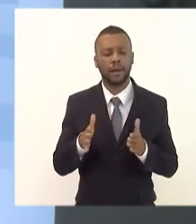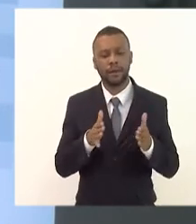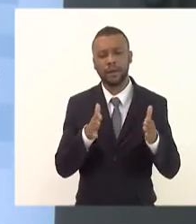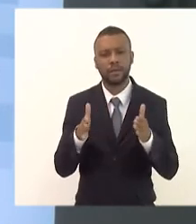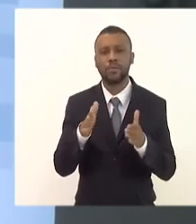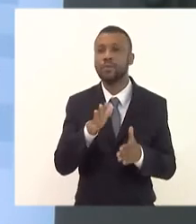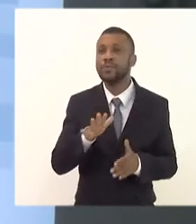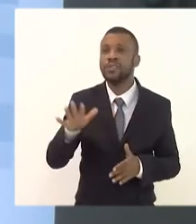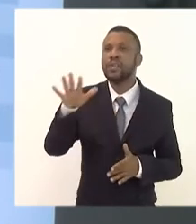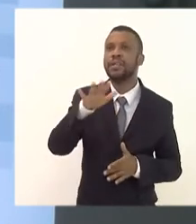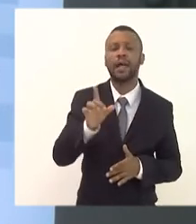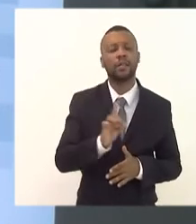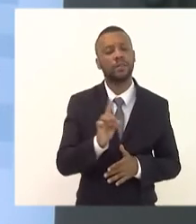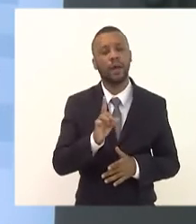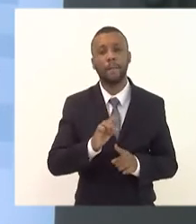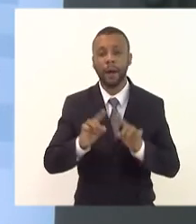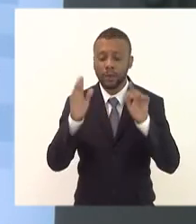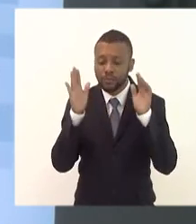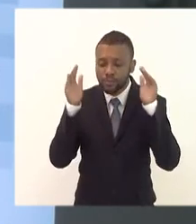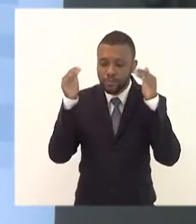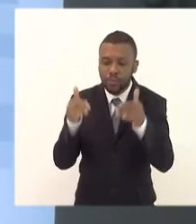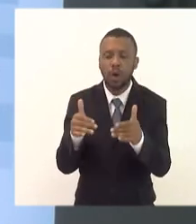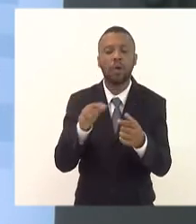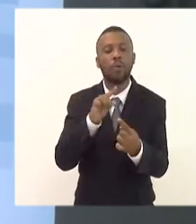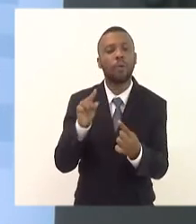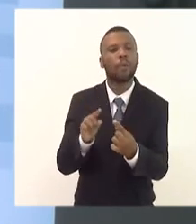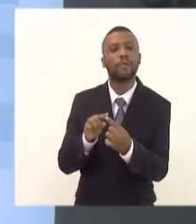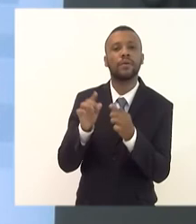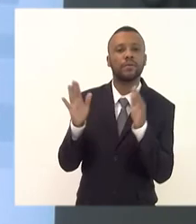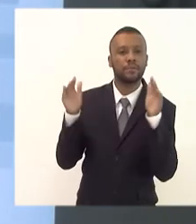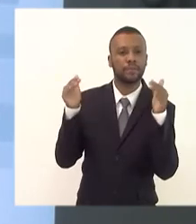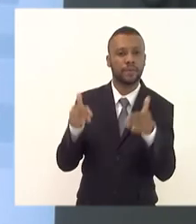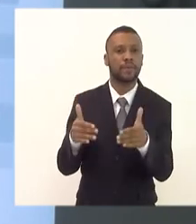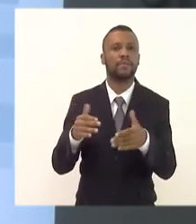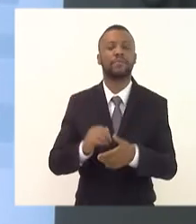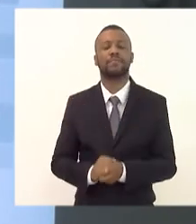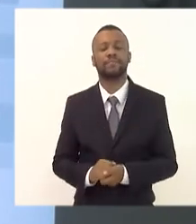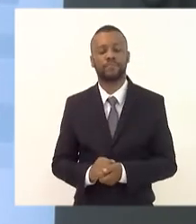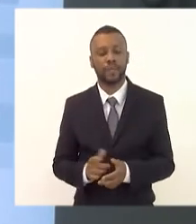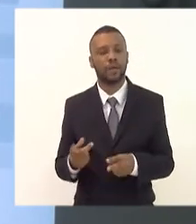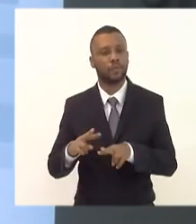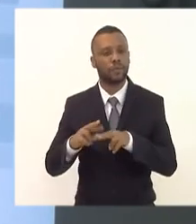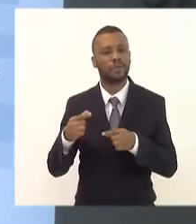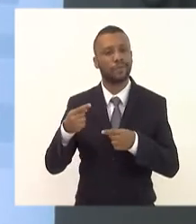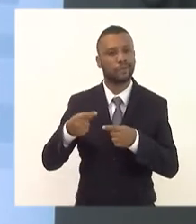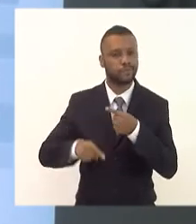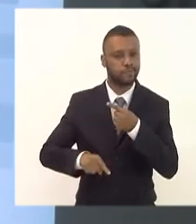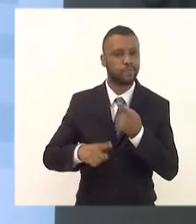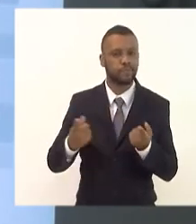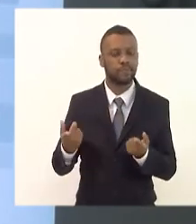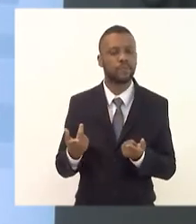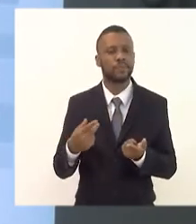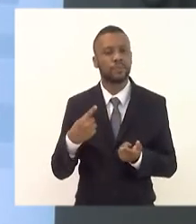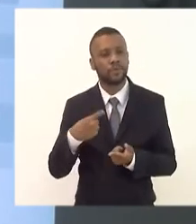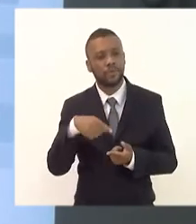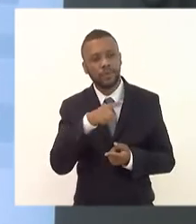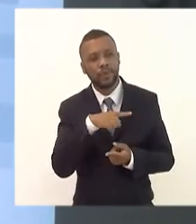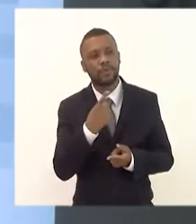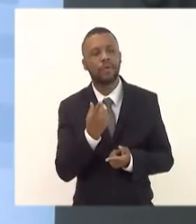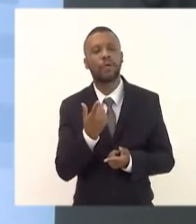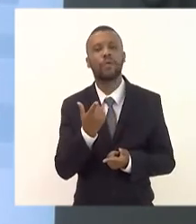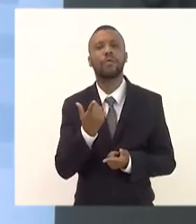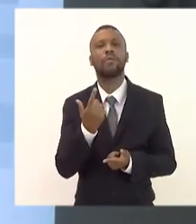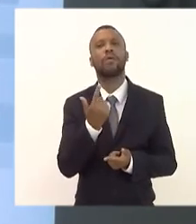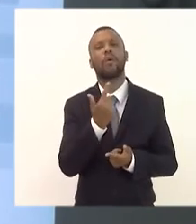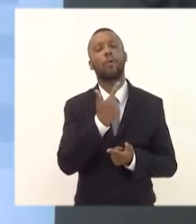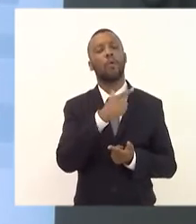não genérico, mas com objeto específico. Específico, isso. Então, aí por isso que houve essa diferença. Vocês vão acabar com o outro.